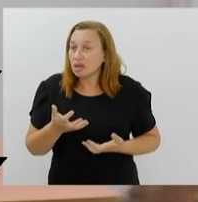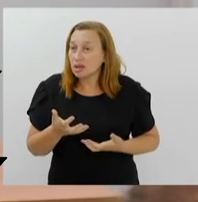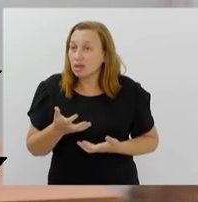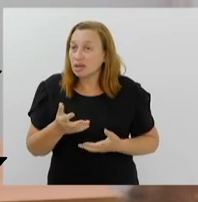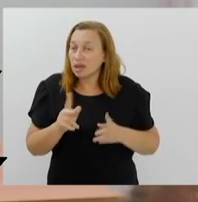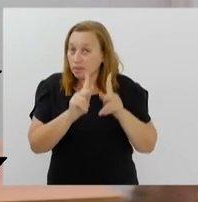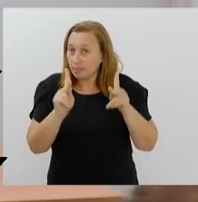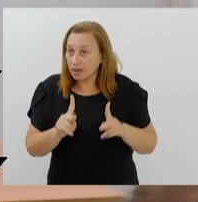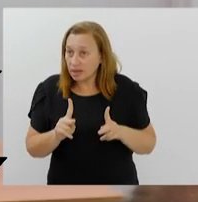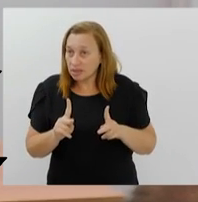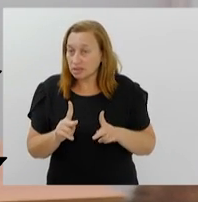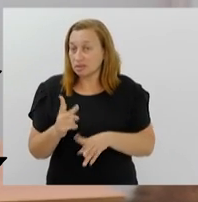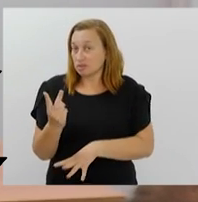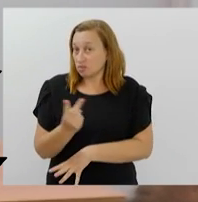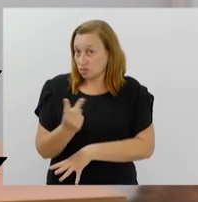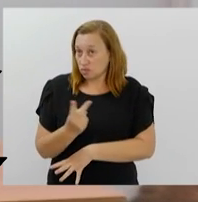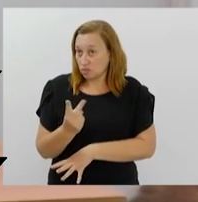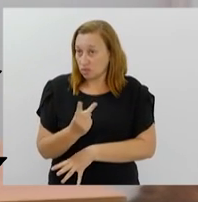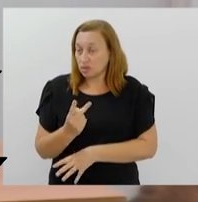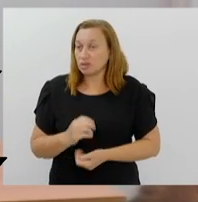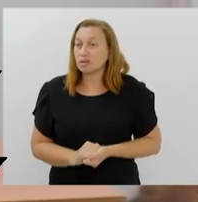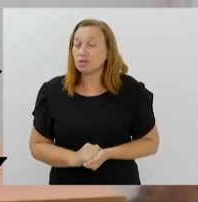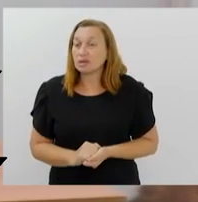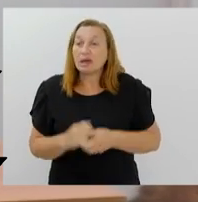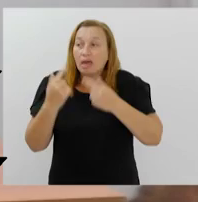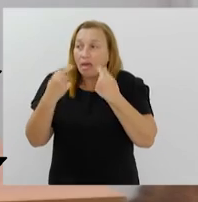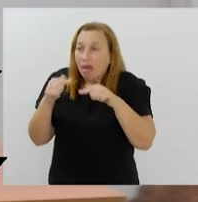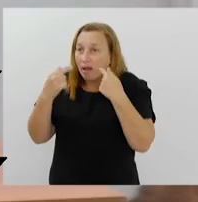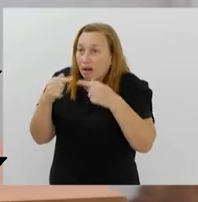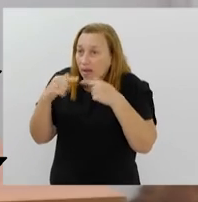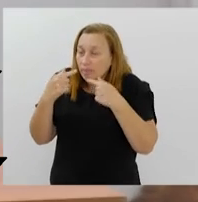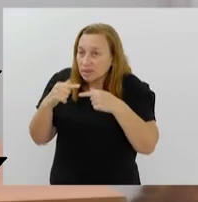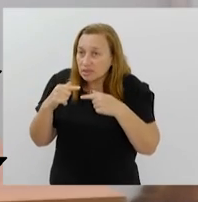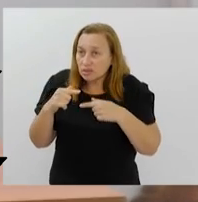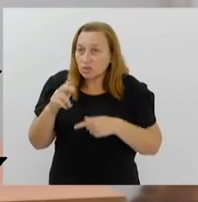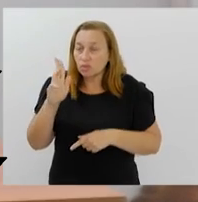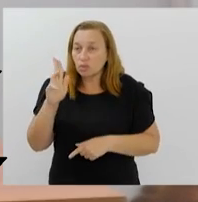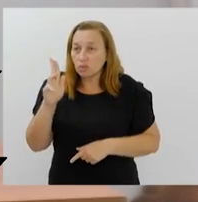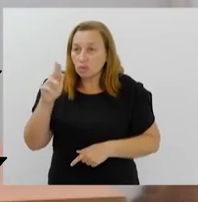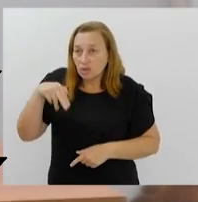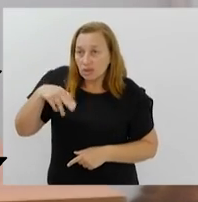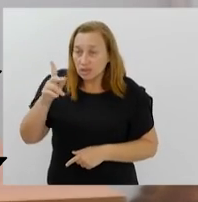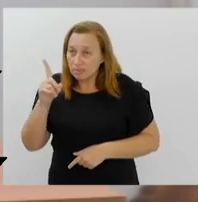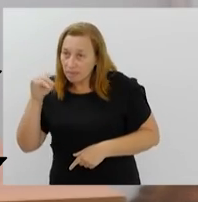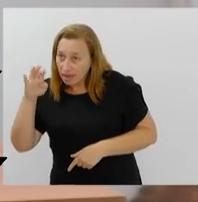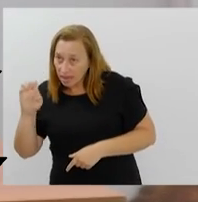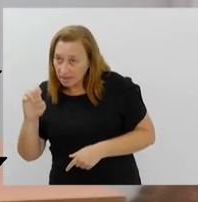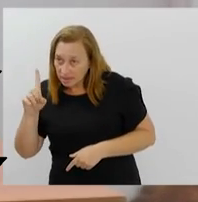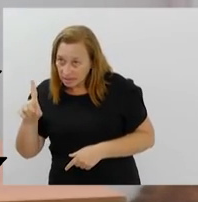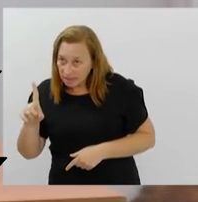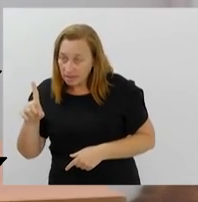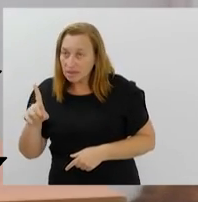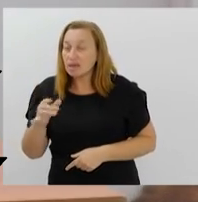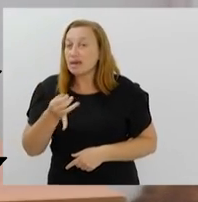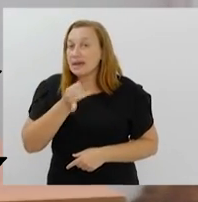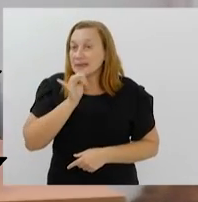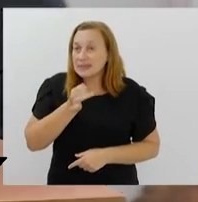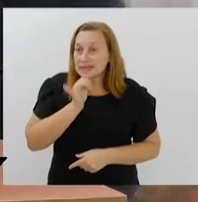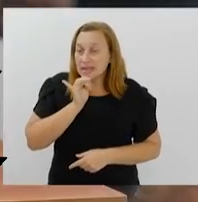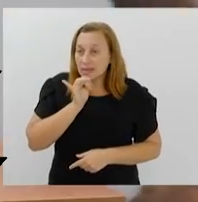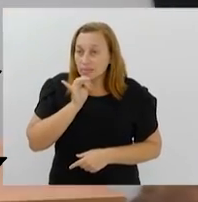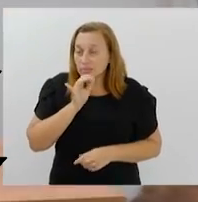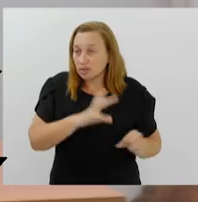conciliar n dessas reclamações da da Unimed por exemplo que nessa transição